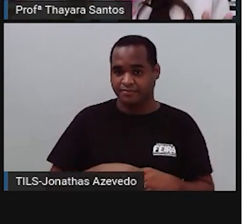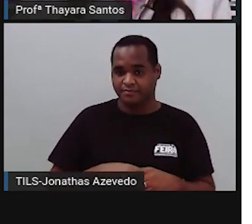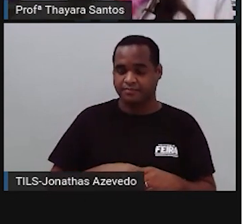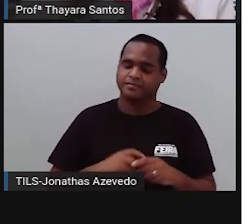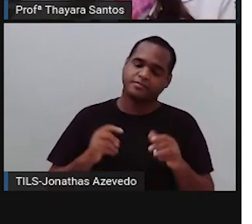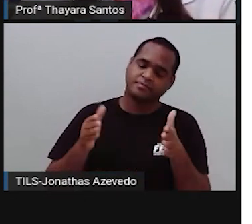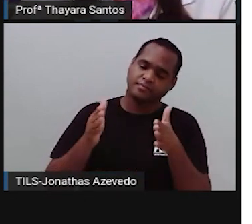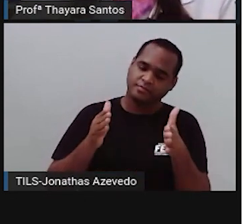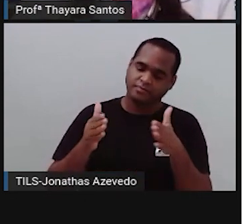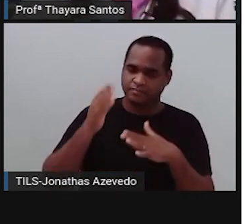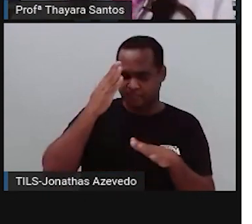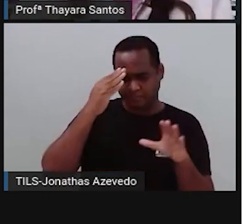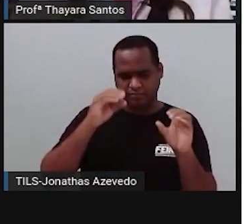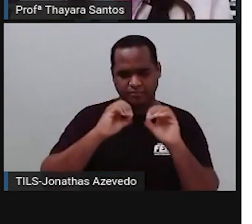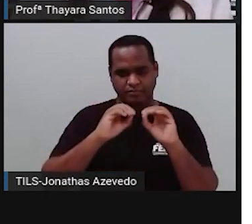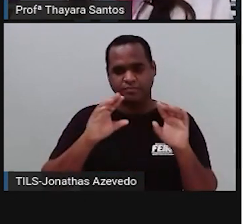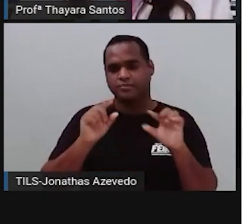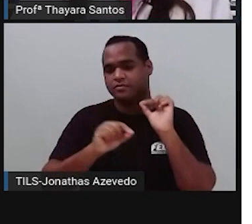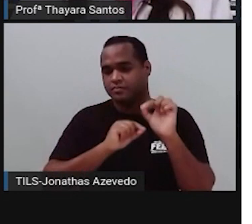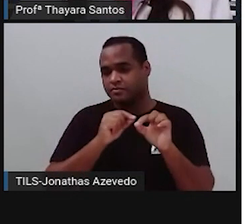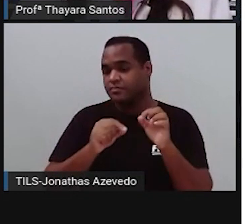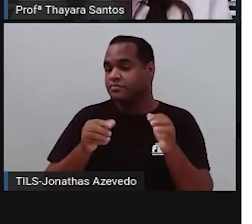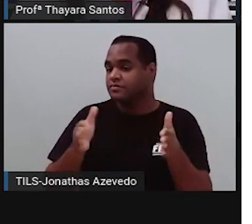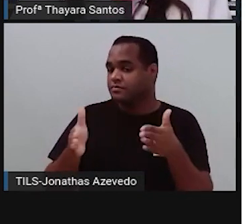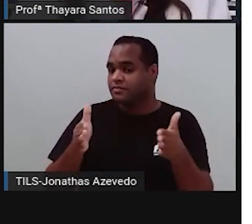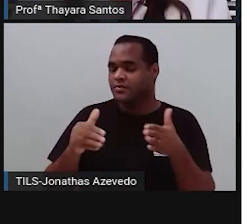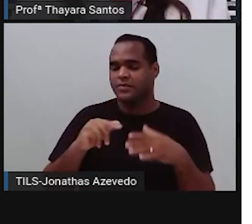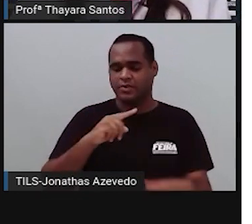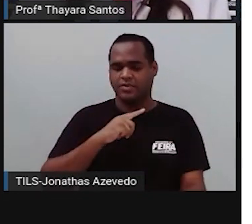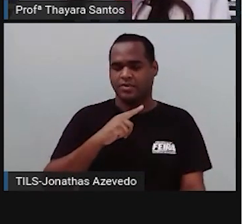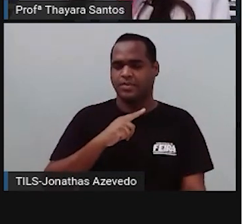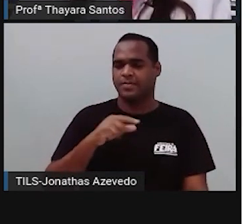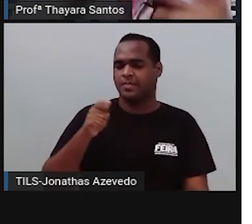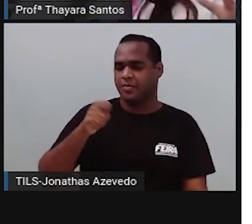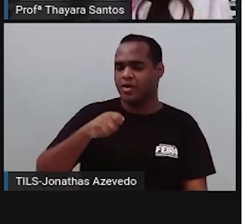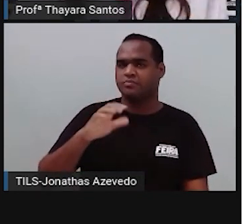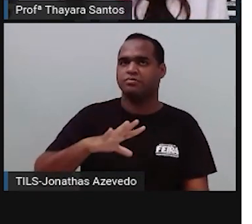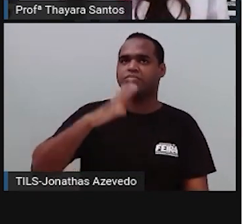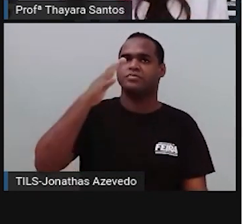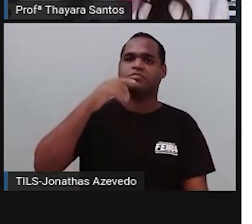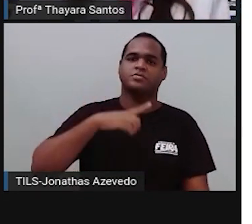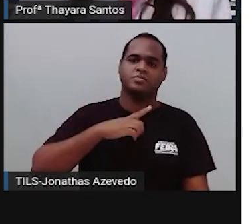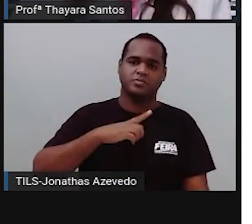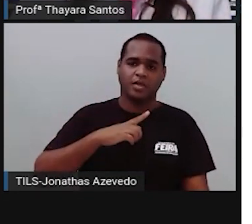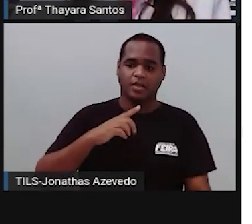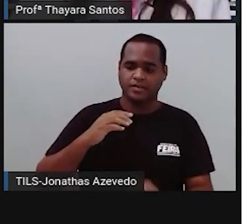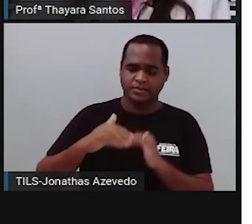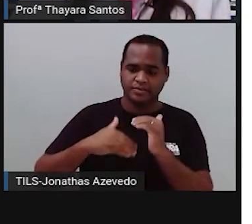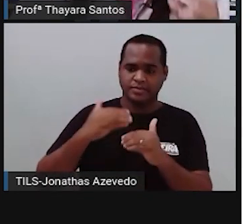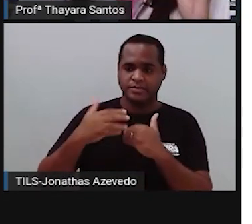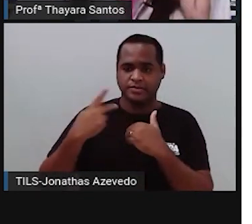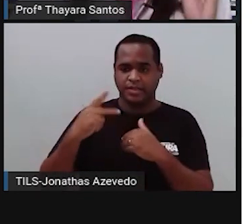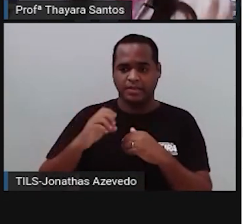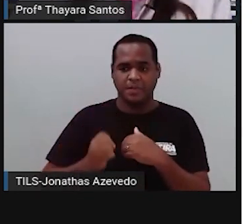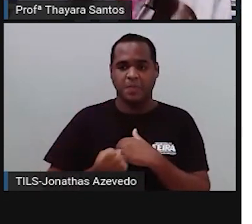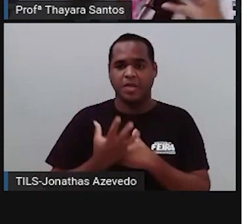agora, para a gente entender aí, né? O período que a gente tem que pode acontecer anomalias no desenvolvimento embrionário se dá no